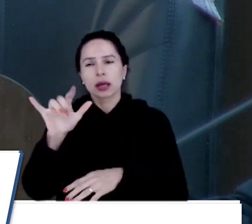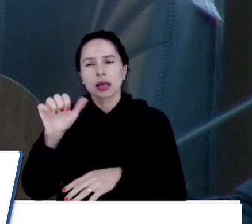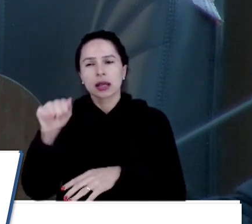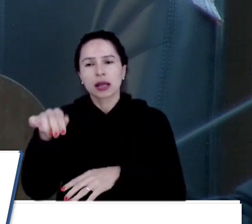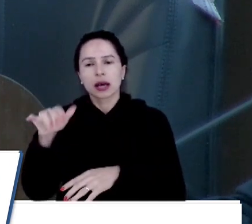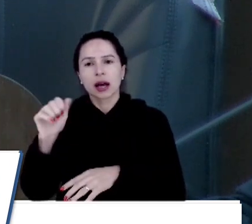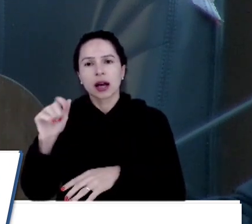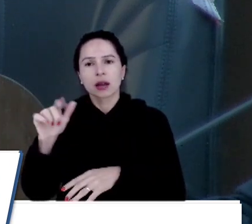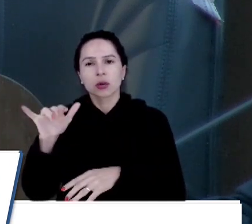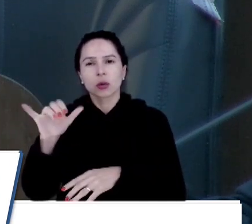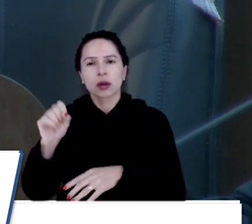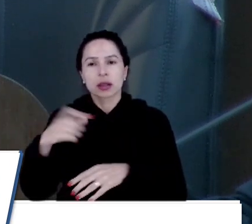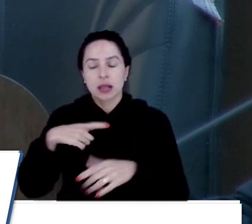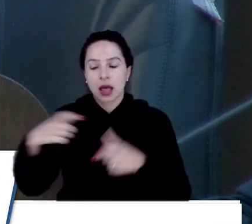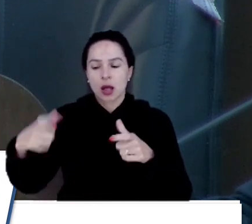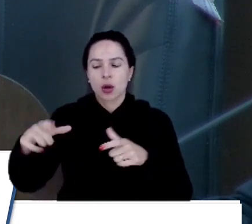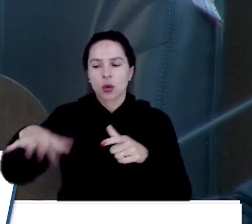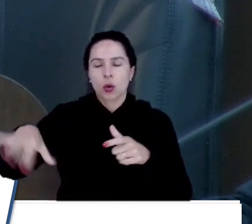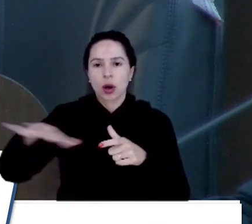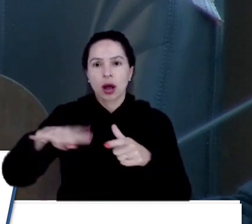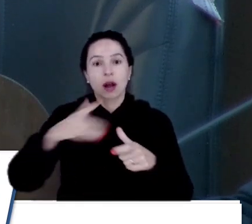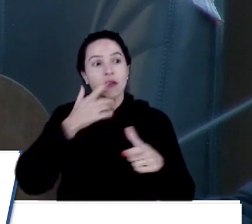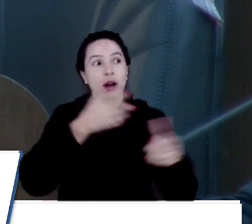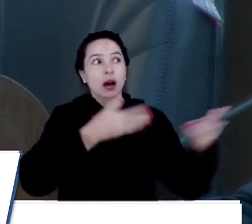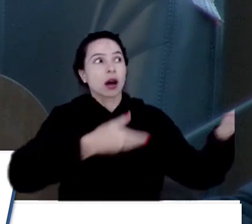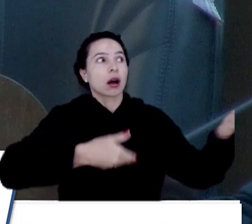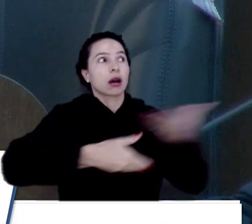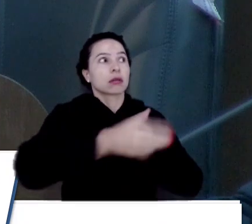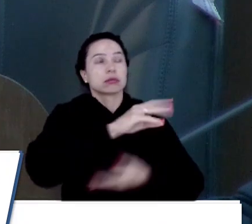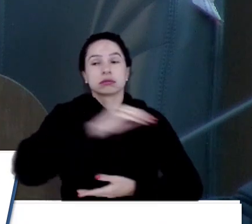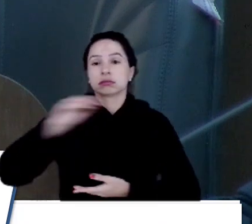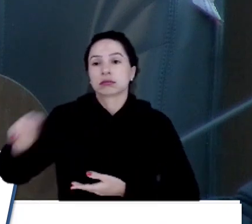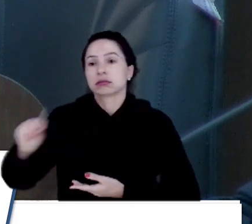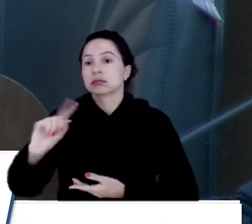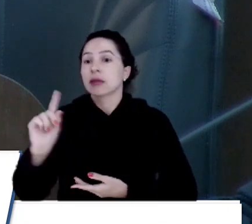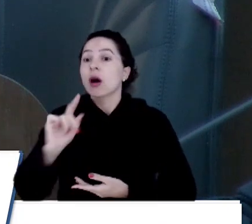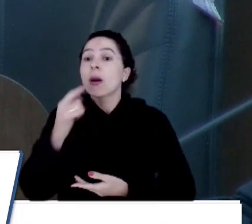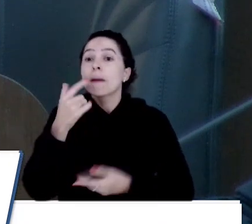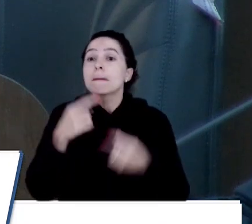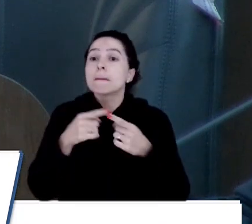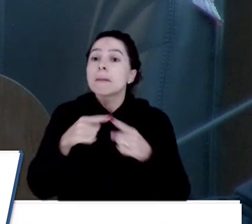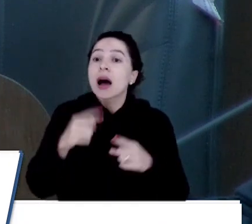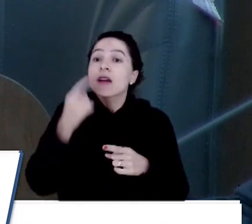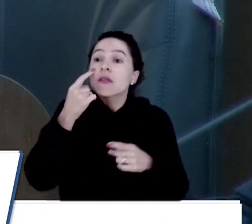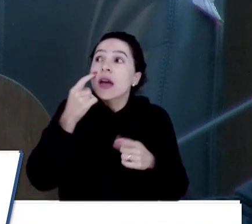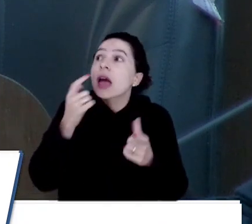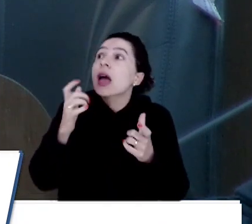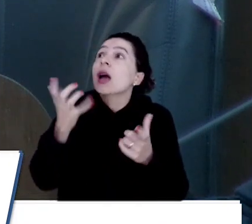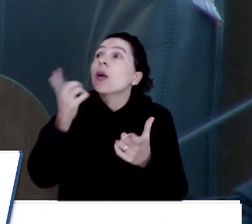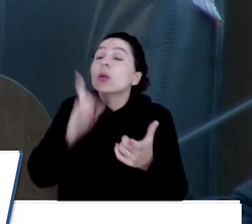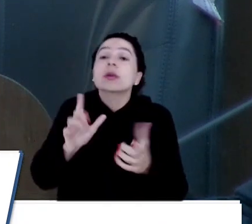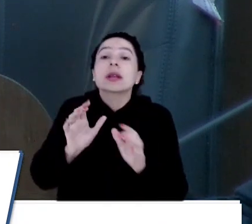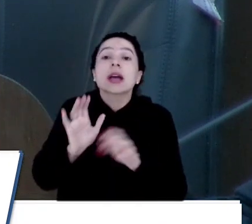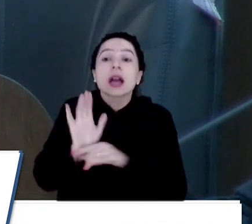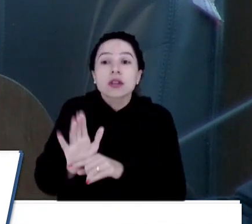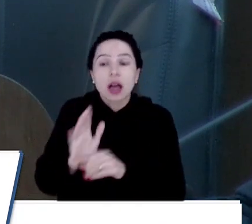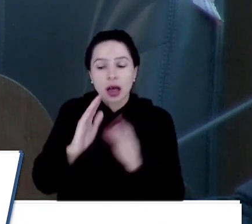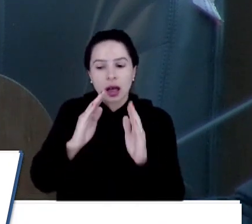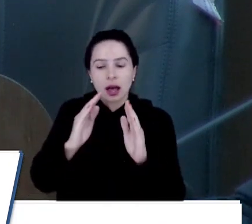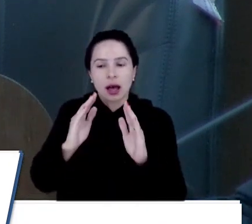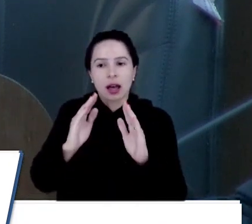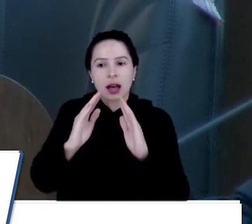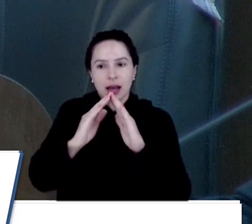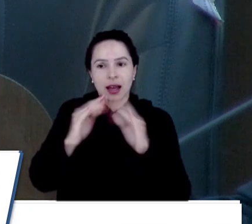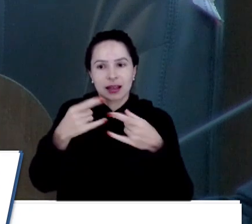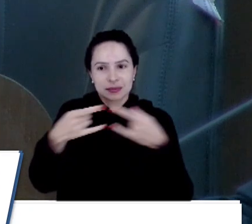Eu não estou falando que tem que transferir problemas, não. Nós temos que levar onde que tem solução. Do lado da Casa de